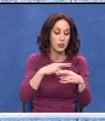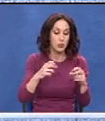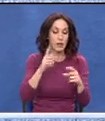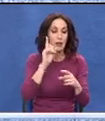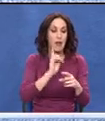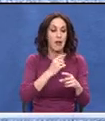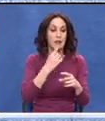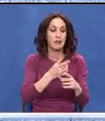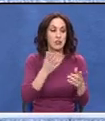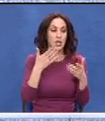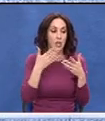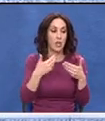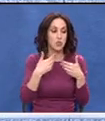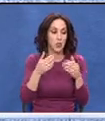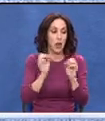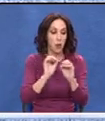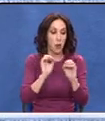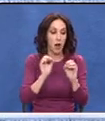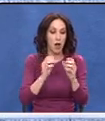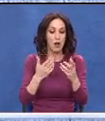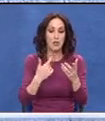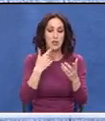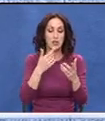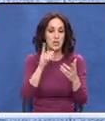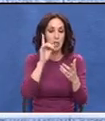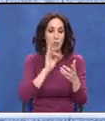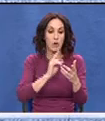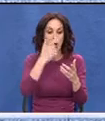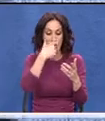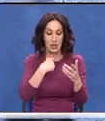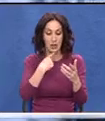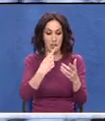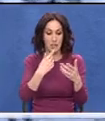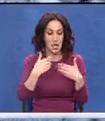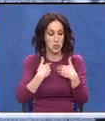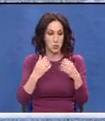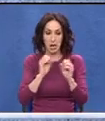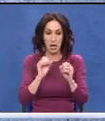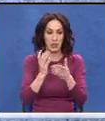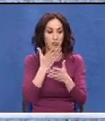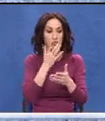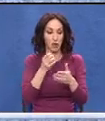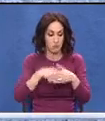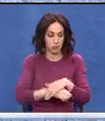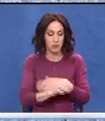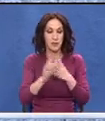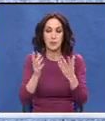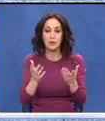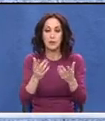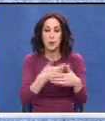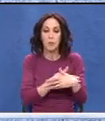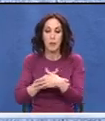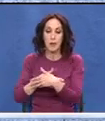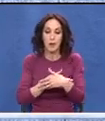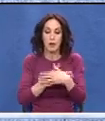ajuda ninguém está por provar então que ninguém ter ajudado esta minha terra é sbb um bebê que então